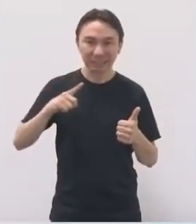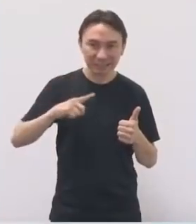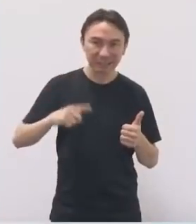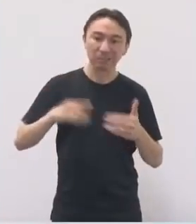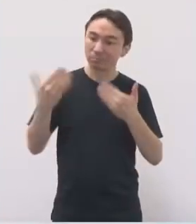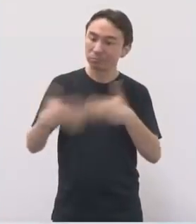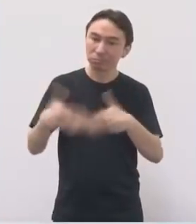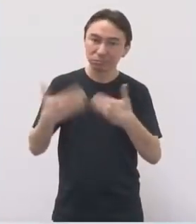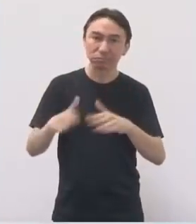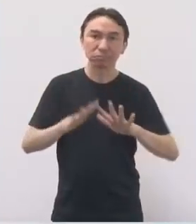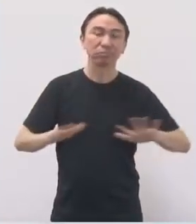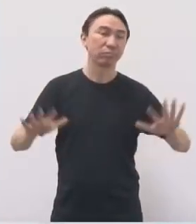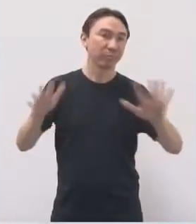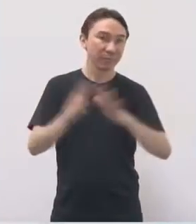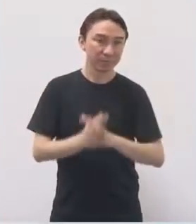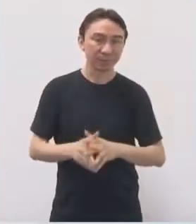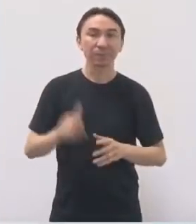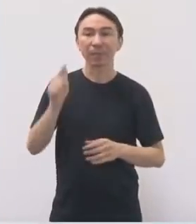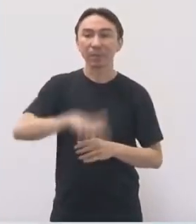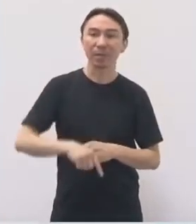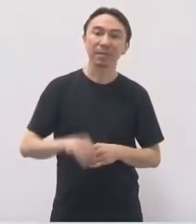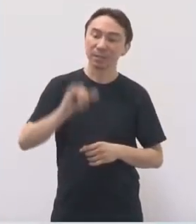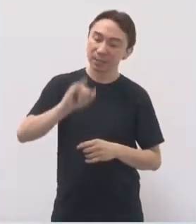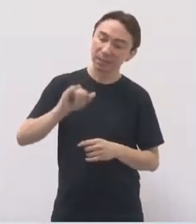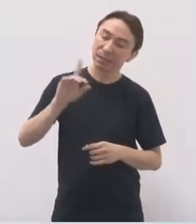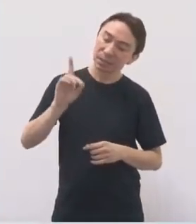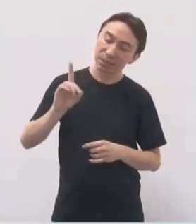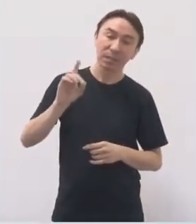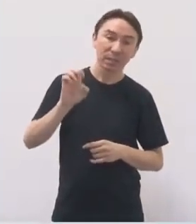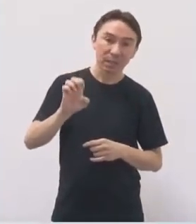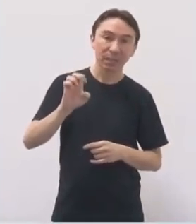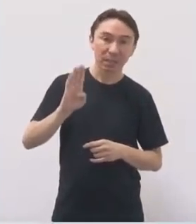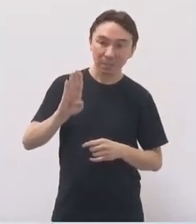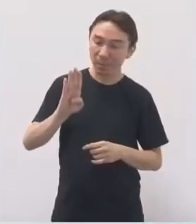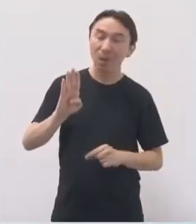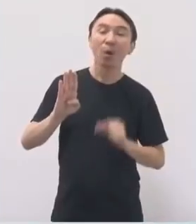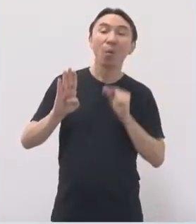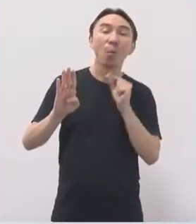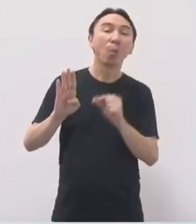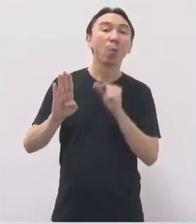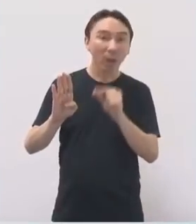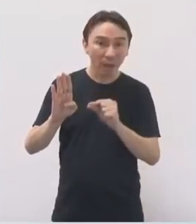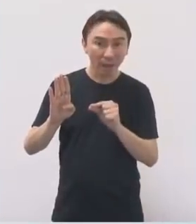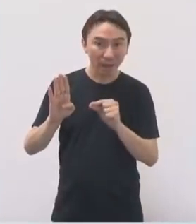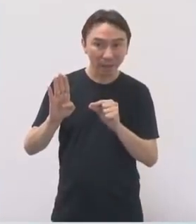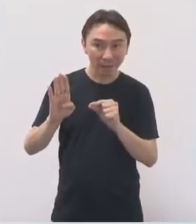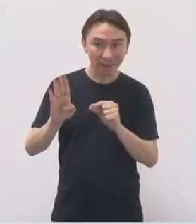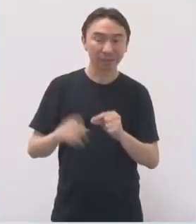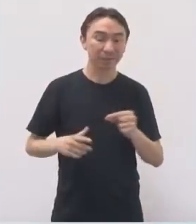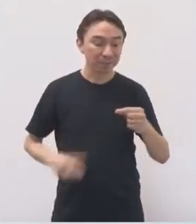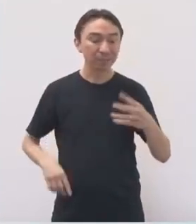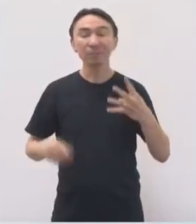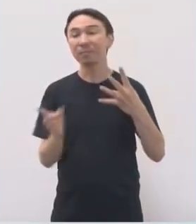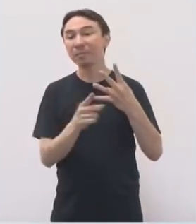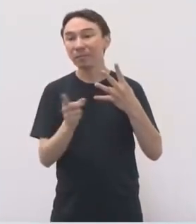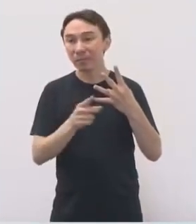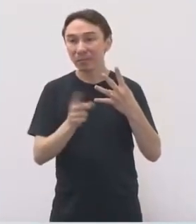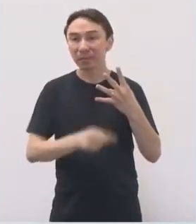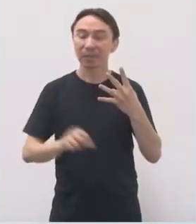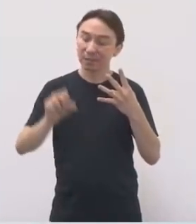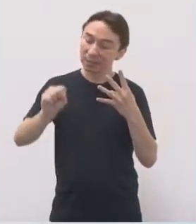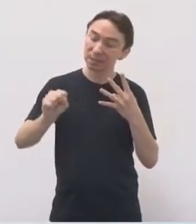escala, o que é o IDEB, que é o índice gerado por essa avaliação, tá? Da importância de se participar